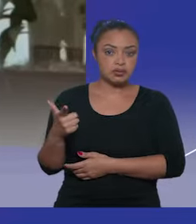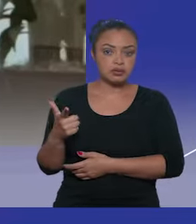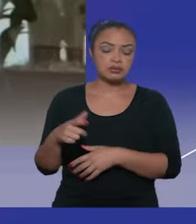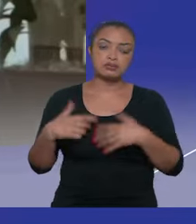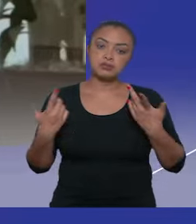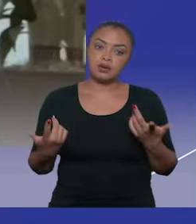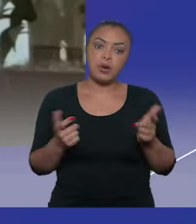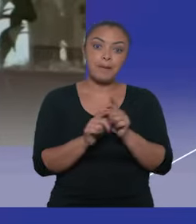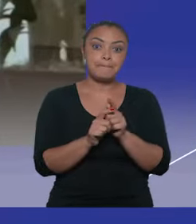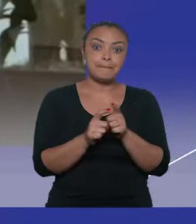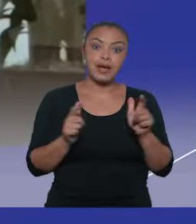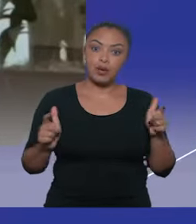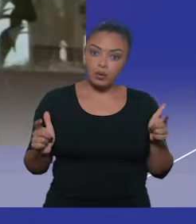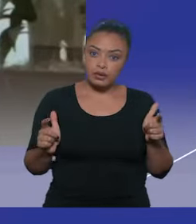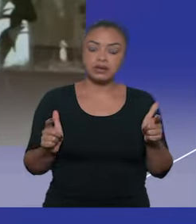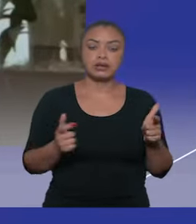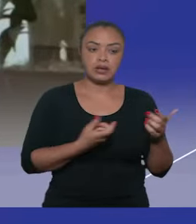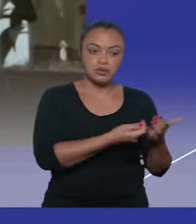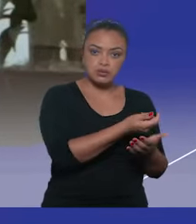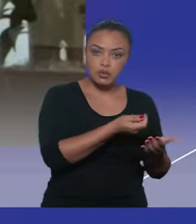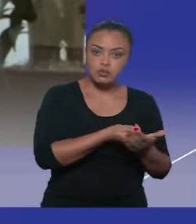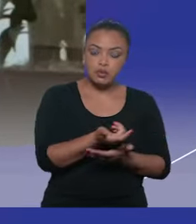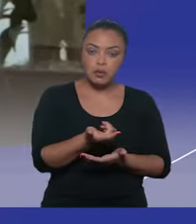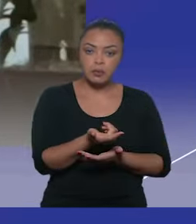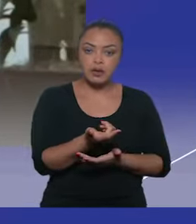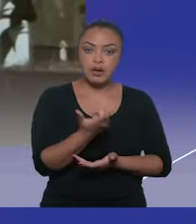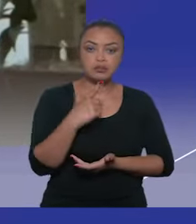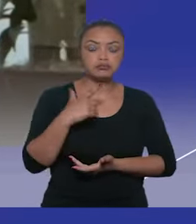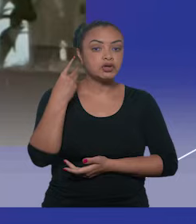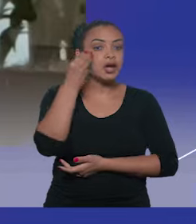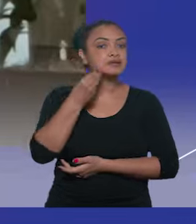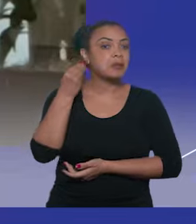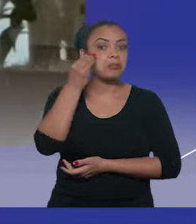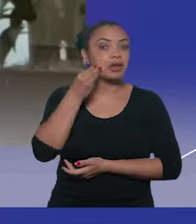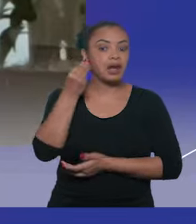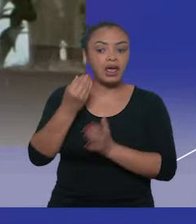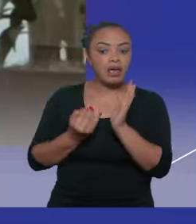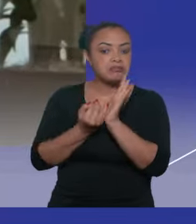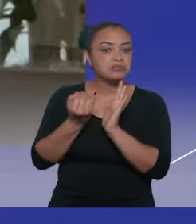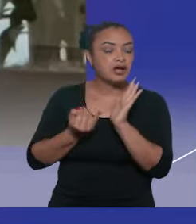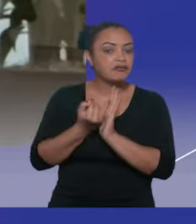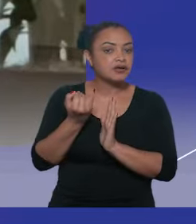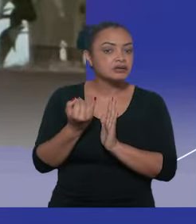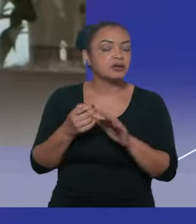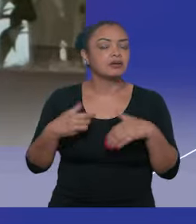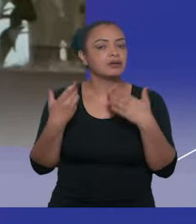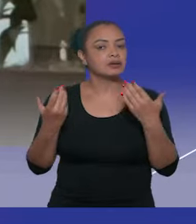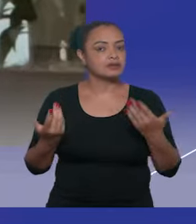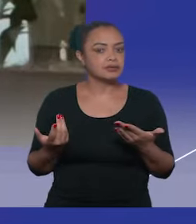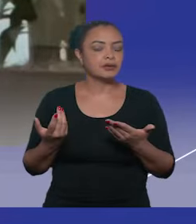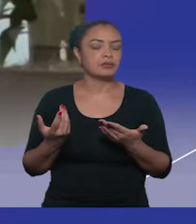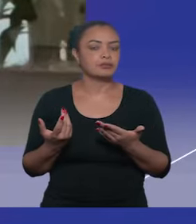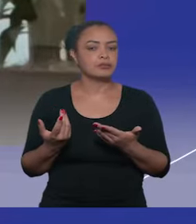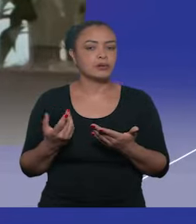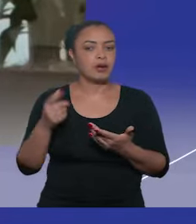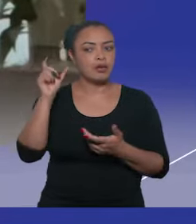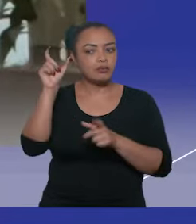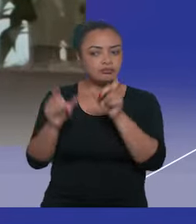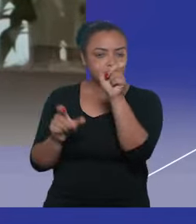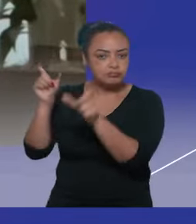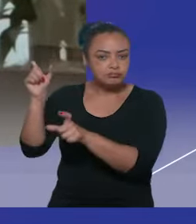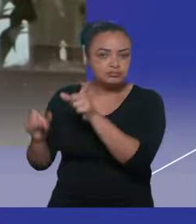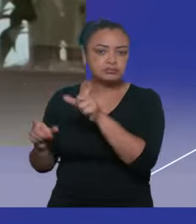80. Então, a maior parte dos consumidores no seu momento não tiveram essa experiência nas suas vidas. Então, isso tirou um pouco